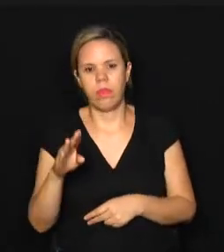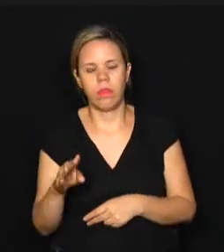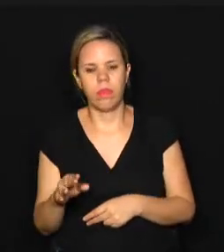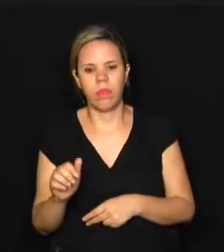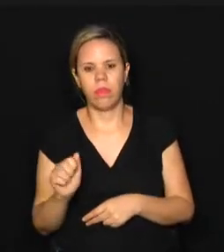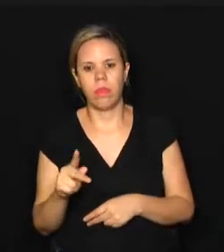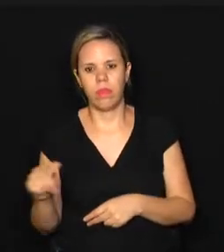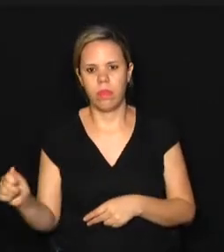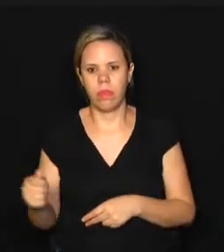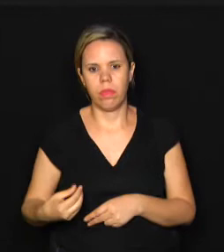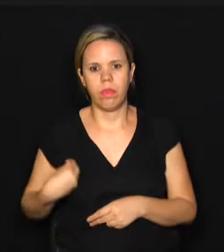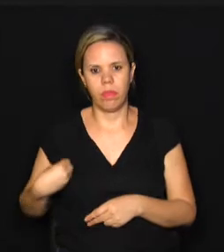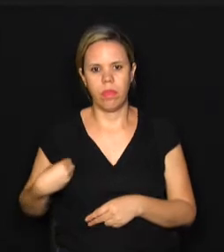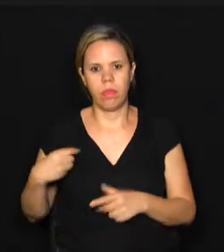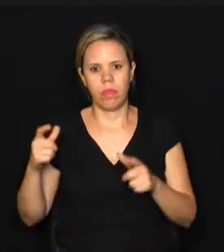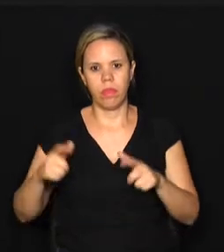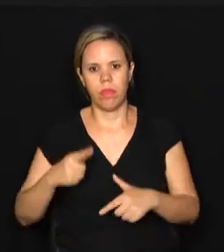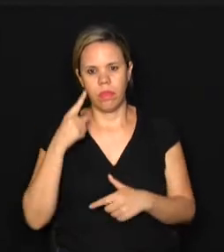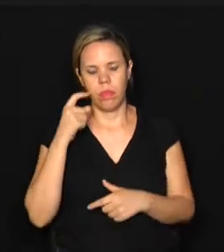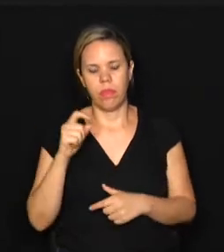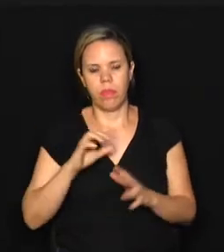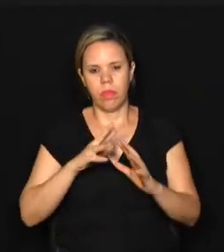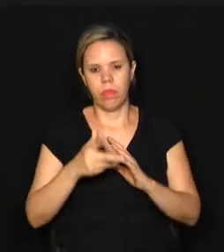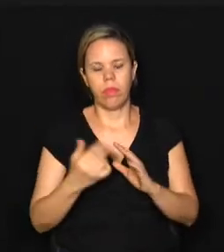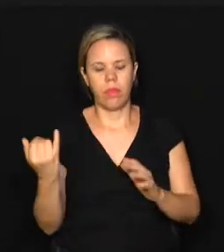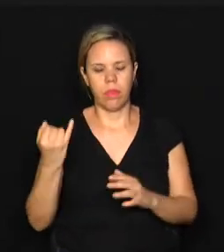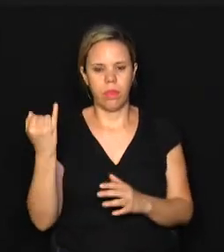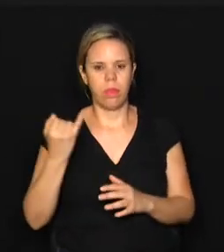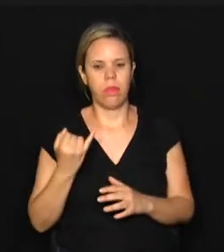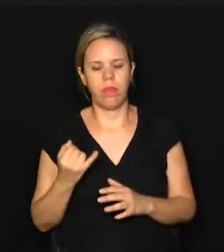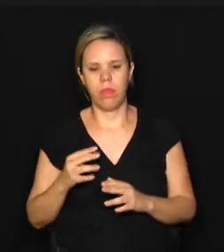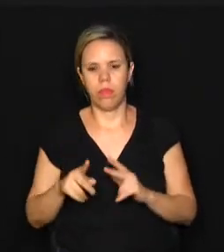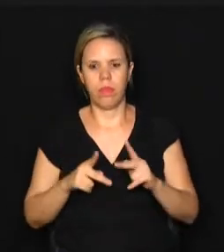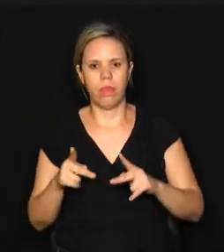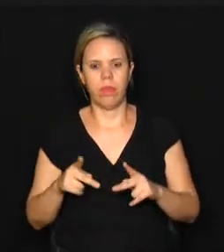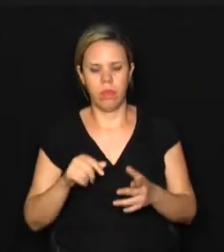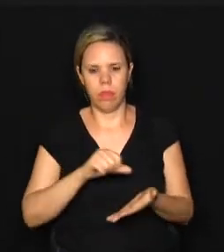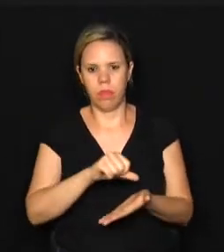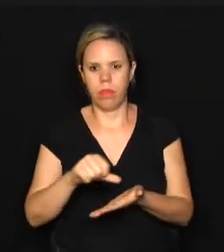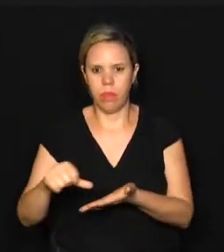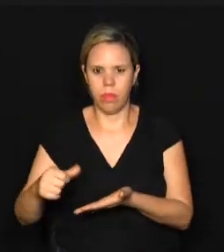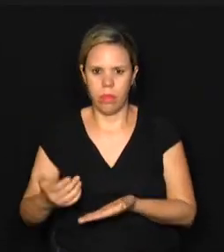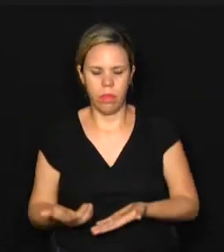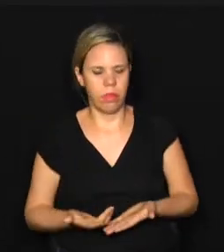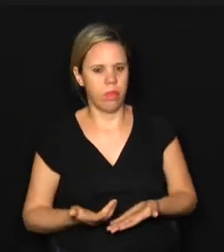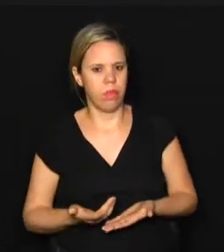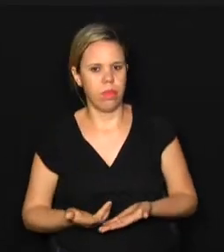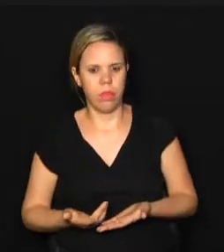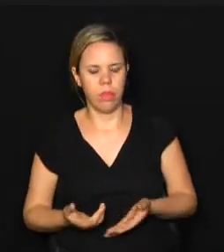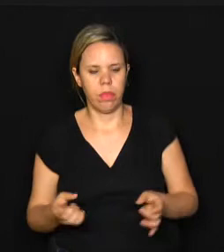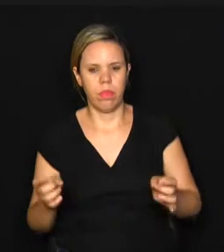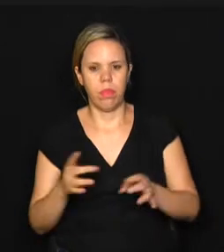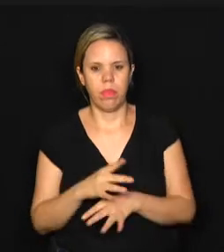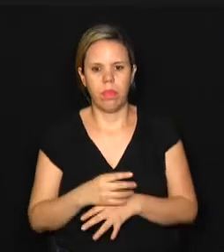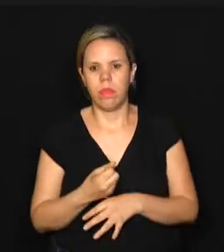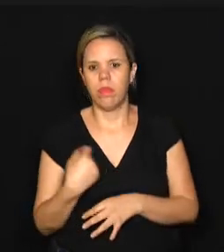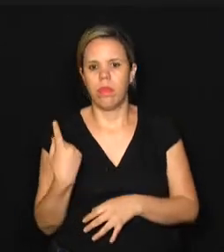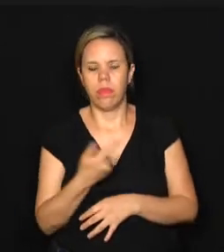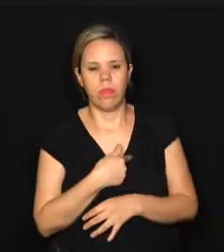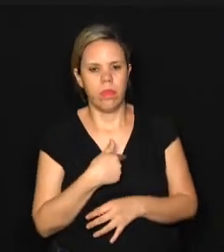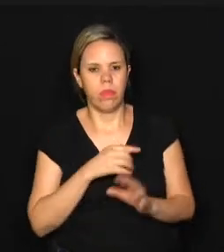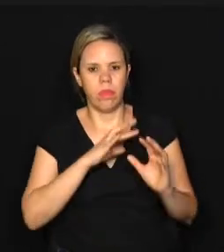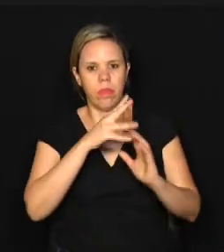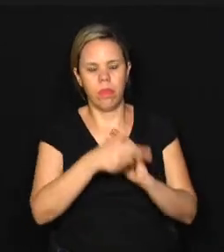APAVIVA, é uma área de interesse ambiental relevante, né, para todos, para toda a região. E é logo que restou em grande parte da nossa Mata Atlântica,